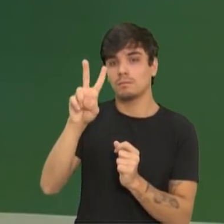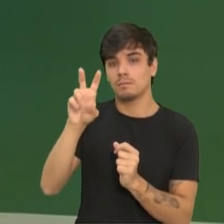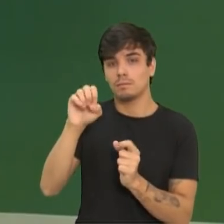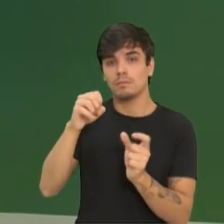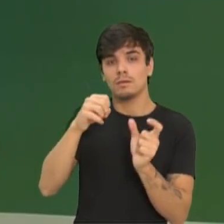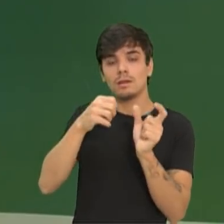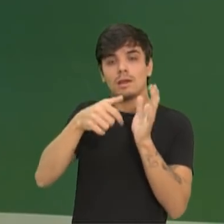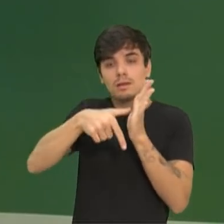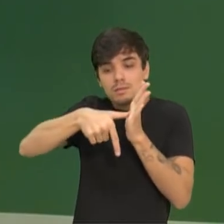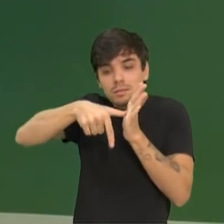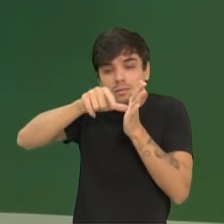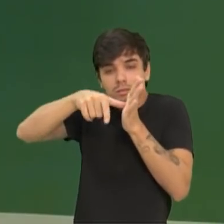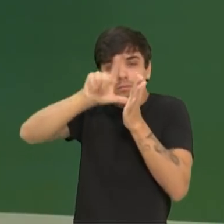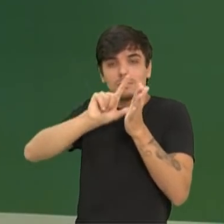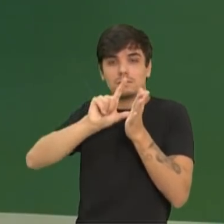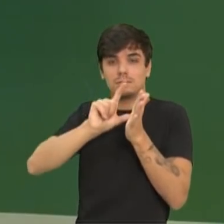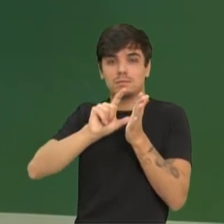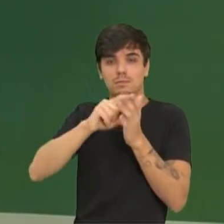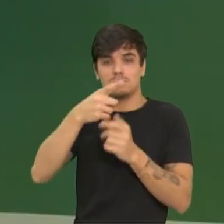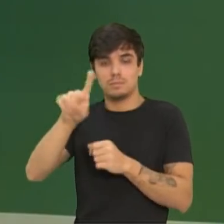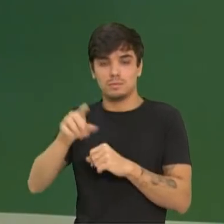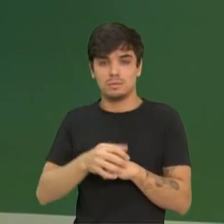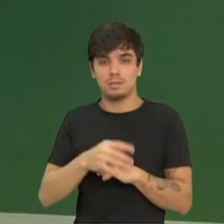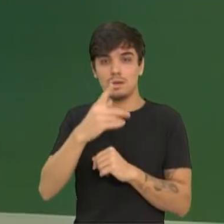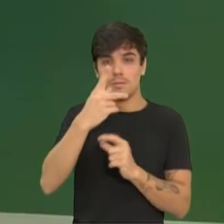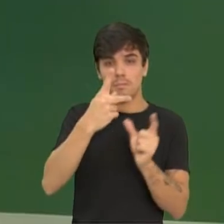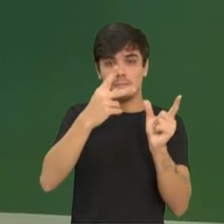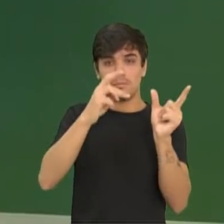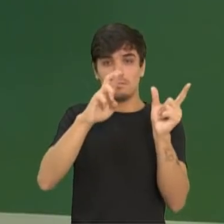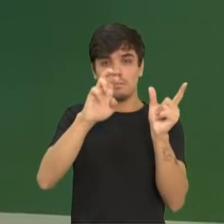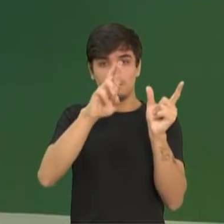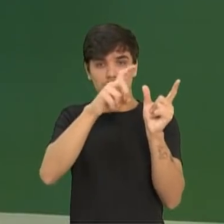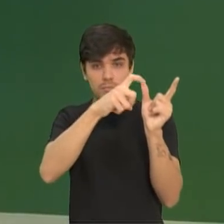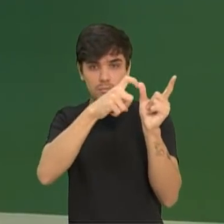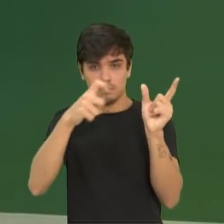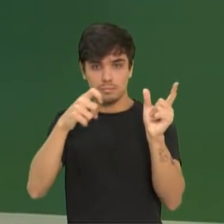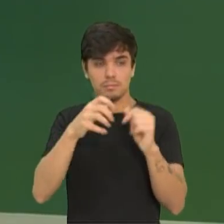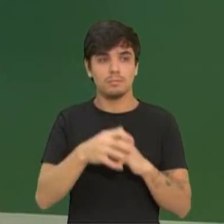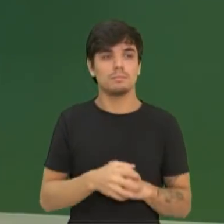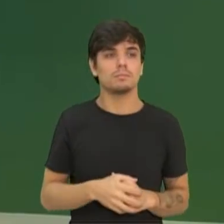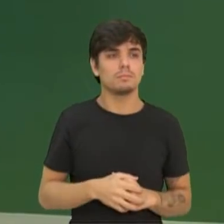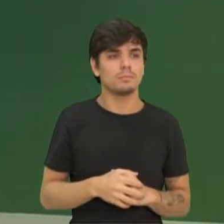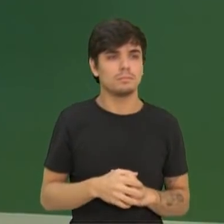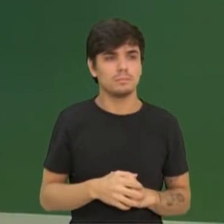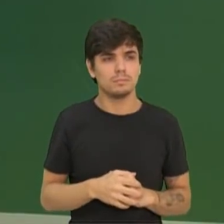a antepenúltima, uma proparoxítona, certo?